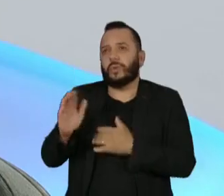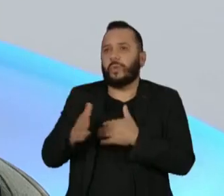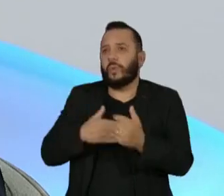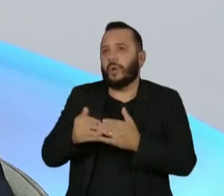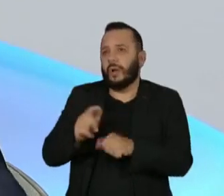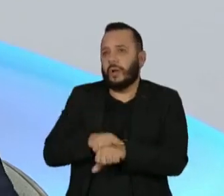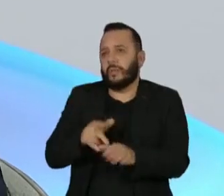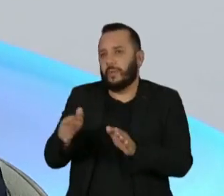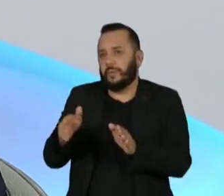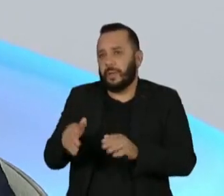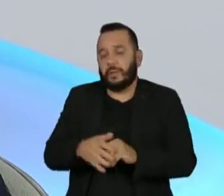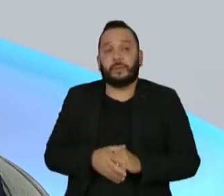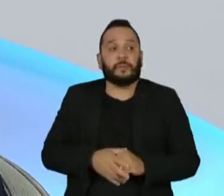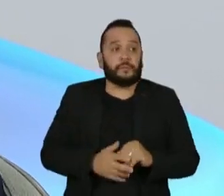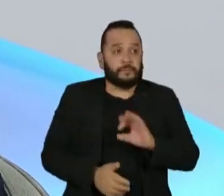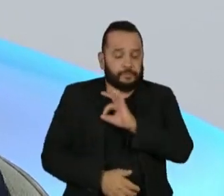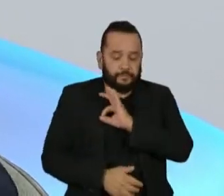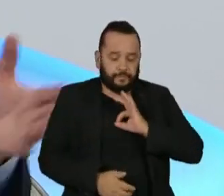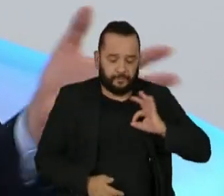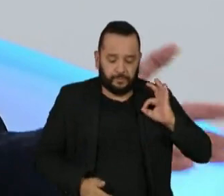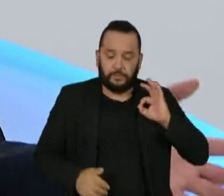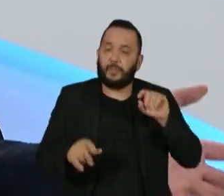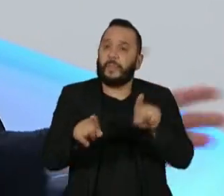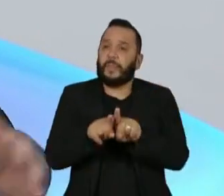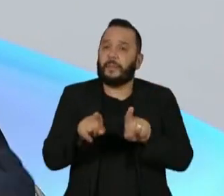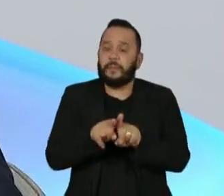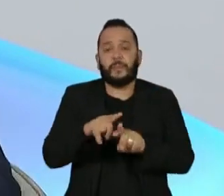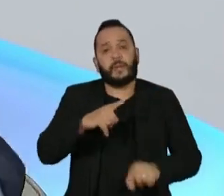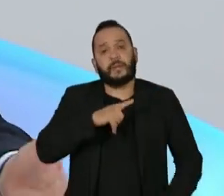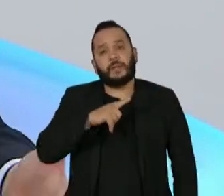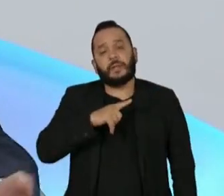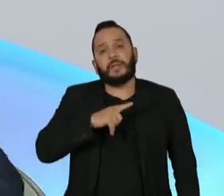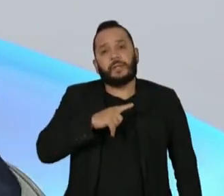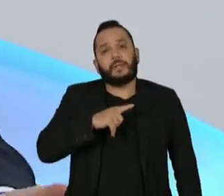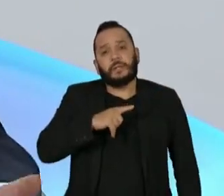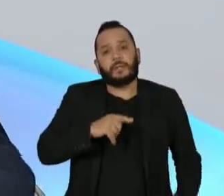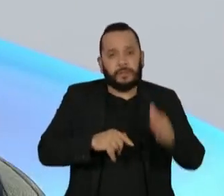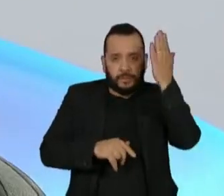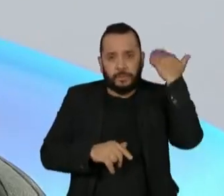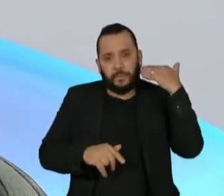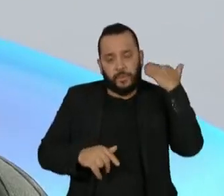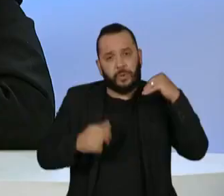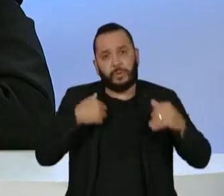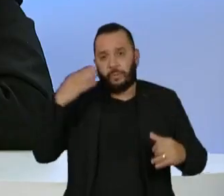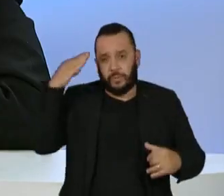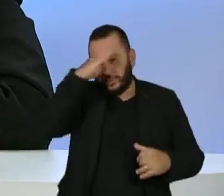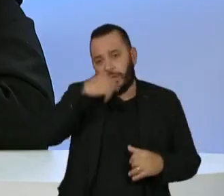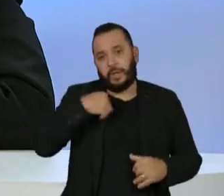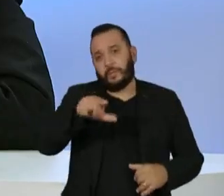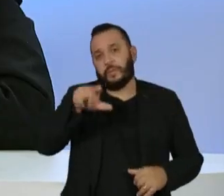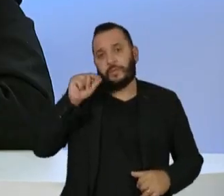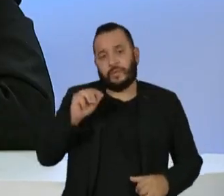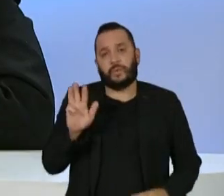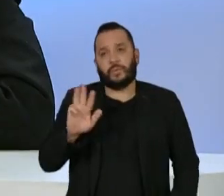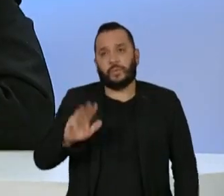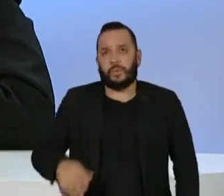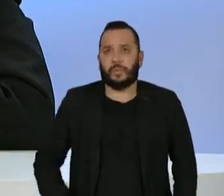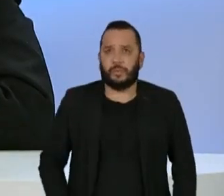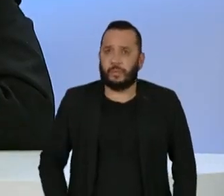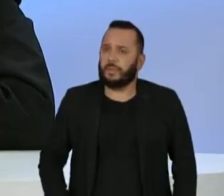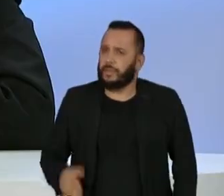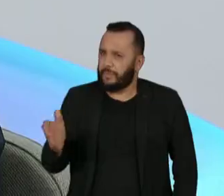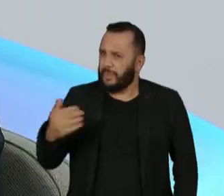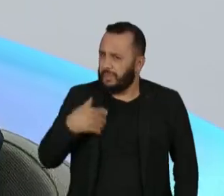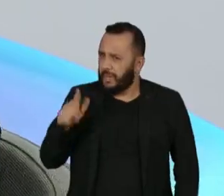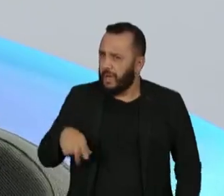A Marina, por exemplo, a Simone, entre o Lula e o Bolsonaro, eu prefiro o Lula, segundo turno. E as declarações? No primeiro não tiveram. Que é Bolsonaro, do